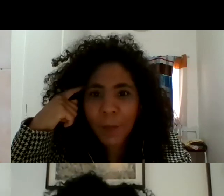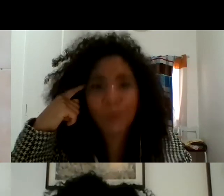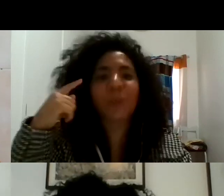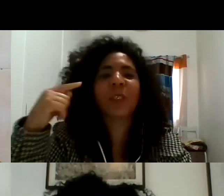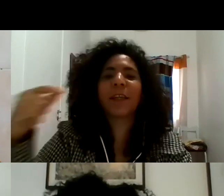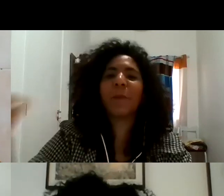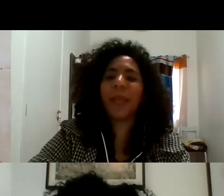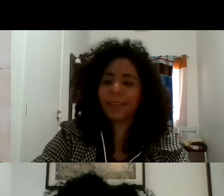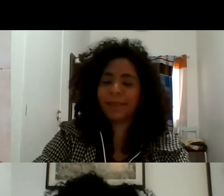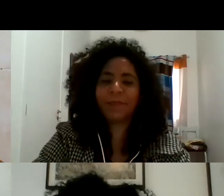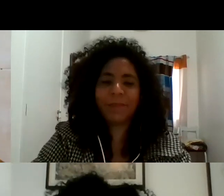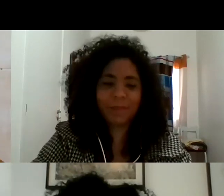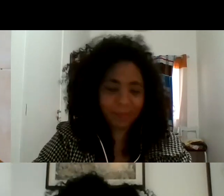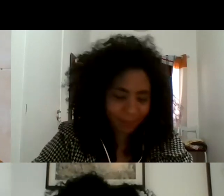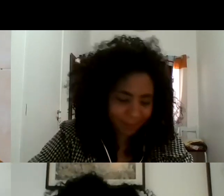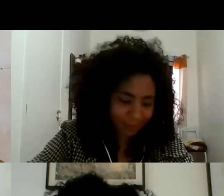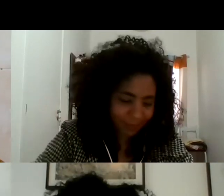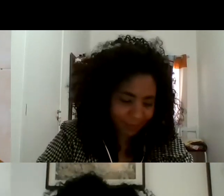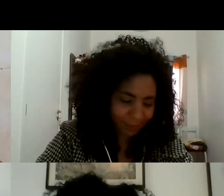a Mildes também.